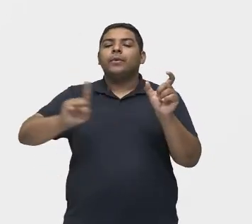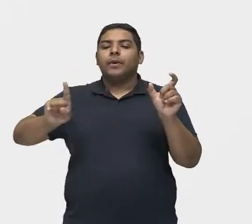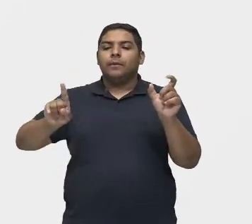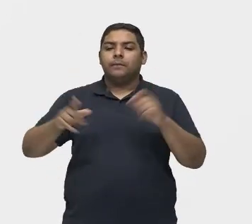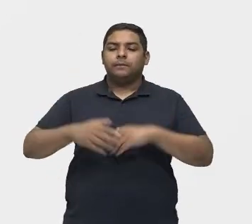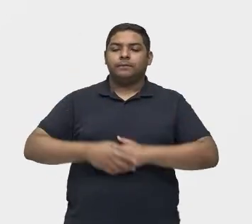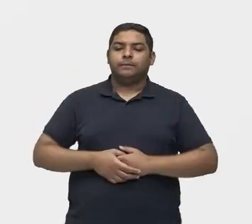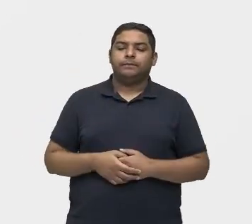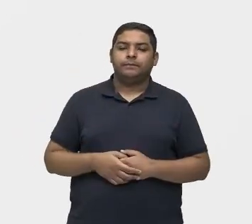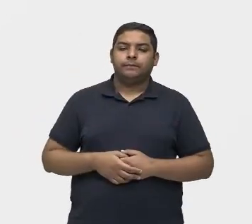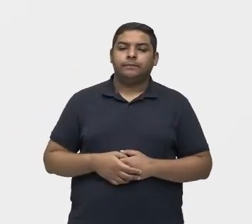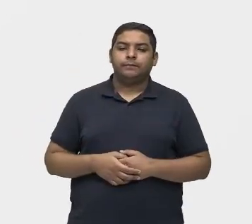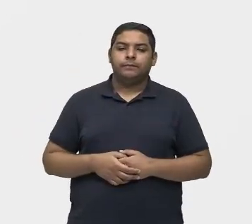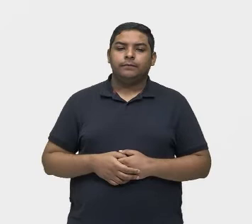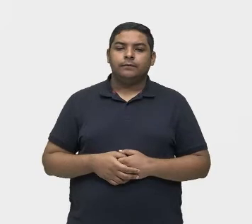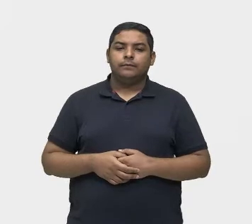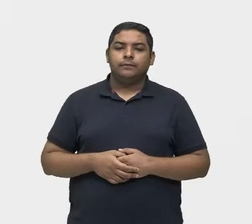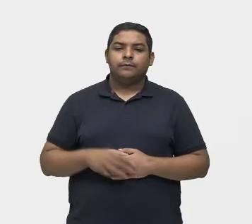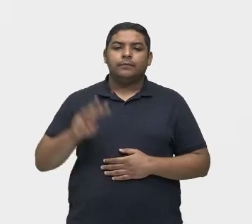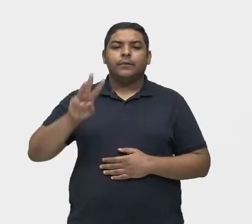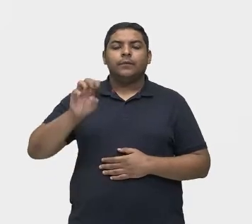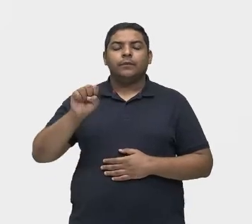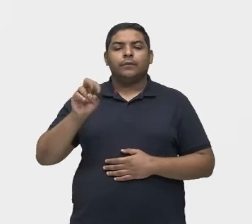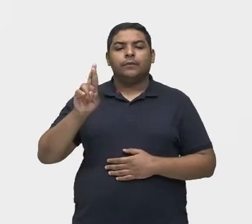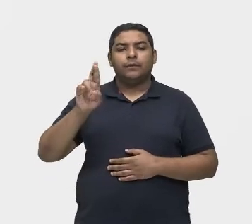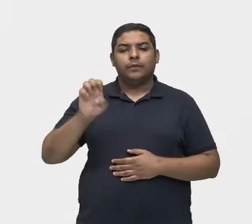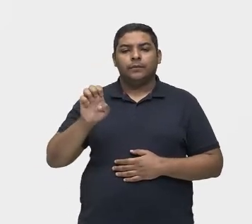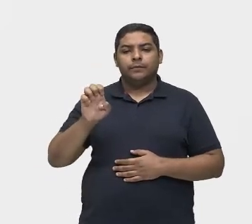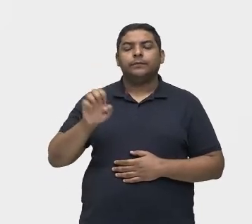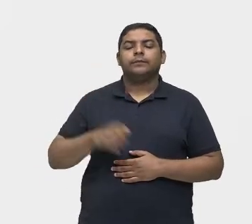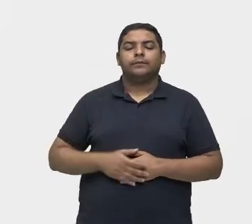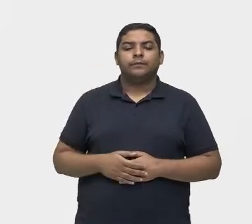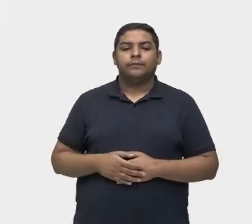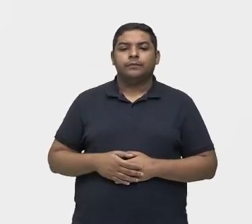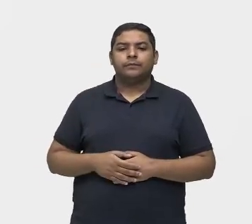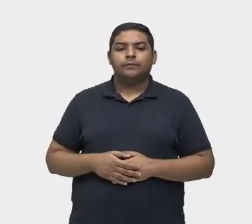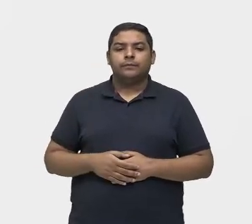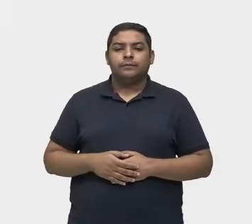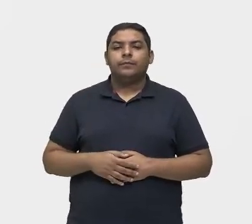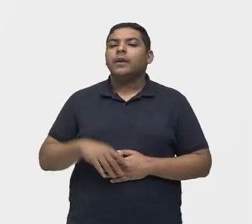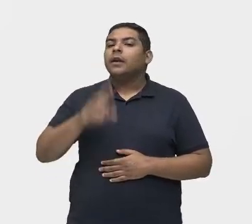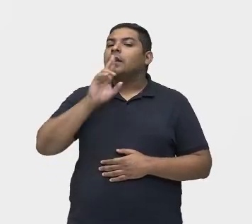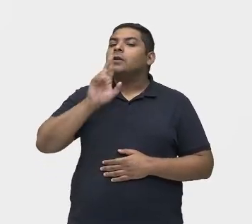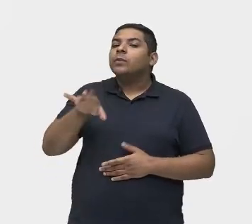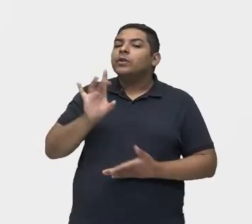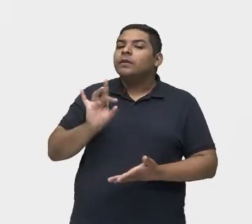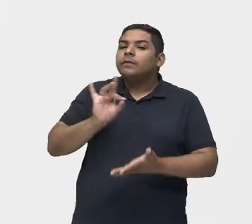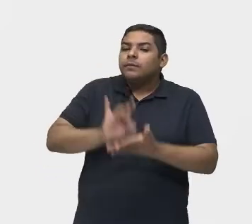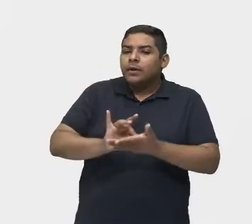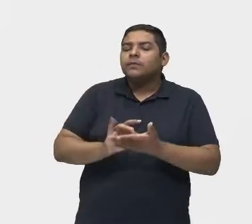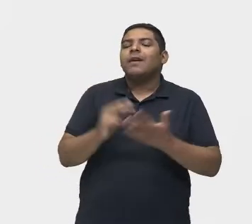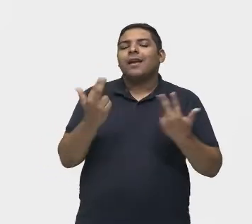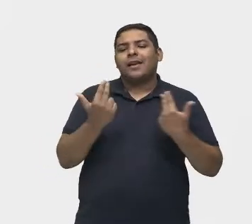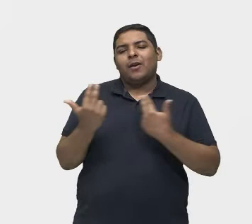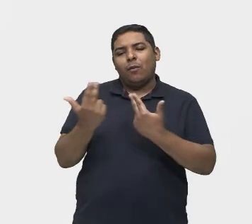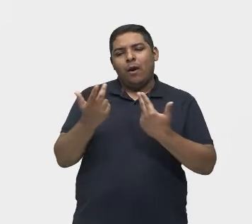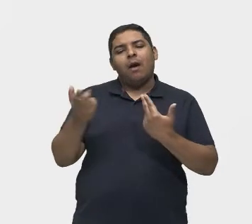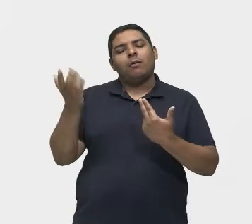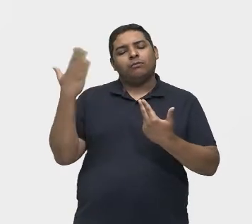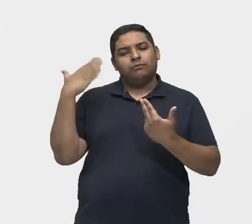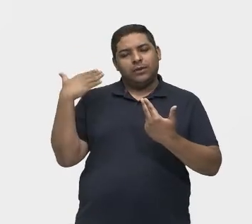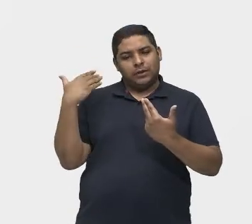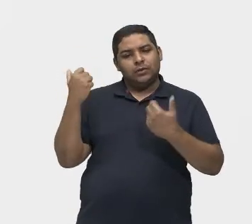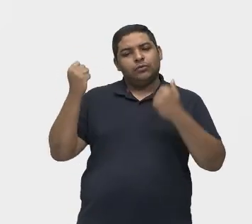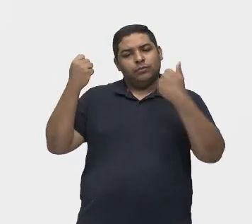pergunta, como nós vimos com were. Aí nós temos o sujeito. E aí a resposta afirmativa vai continuar igualzinha a outra, né? Eu